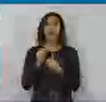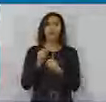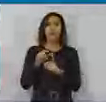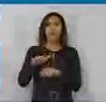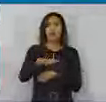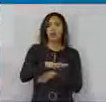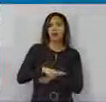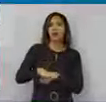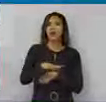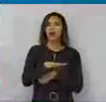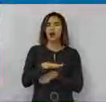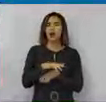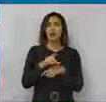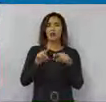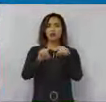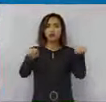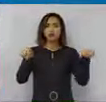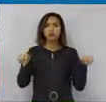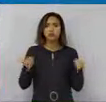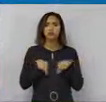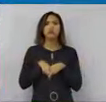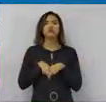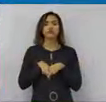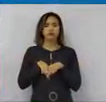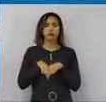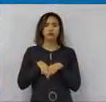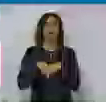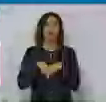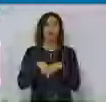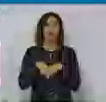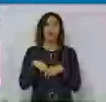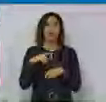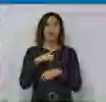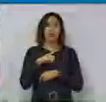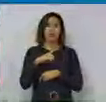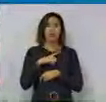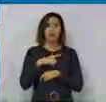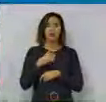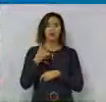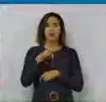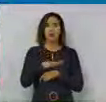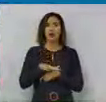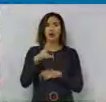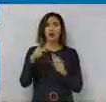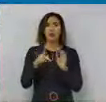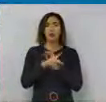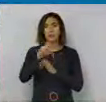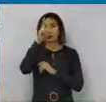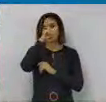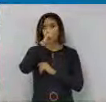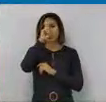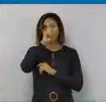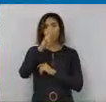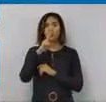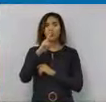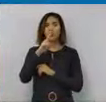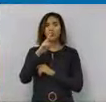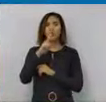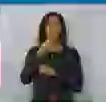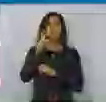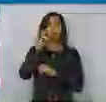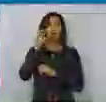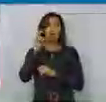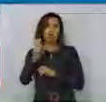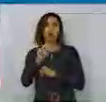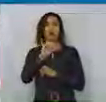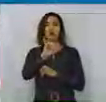do empreendimento, a ruína do Murucutu, que é um patrimônio histórico-cultural tombado pelo IPHAN, então